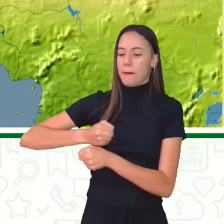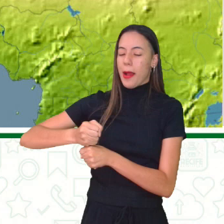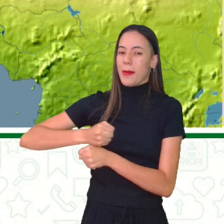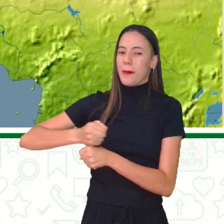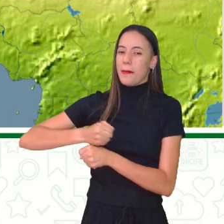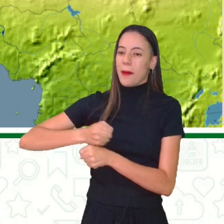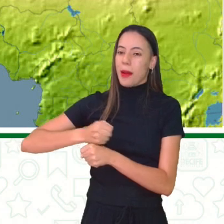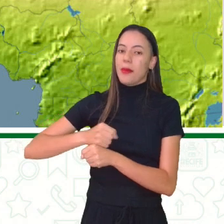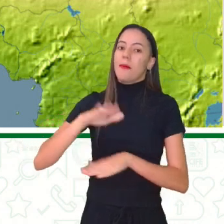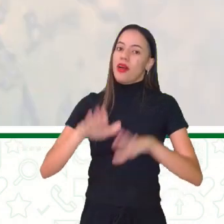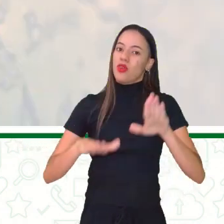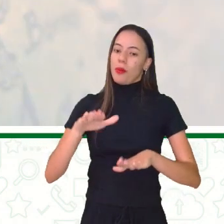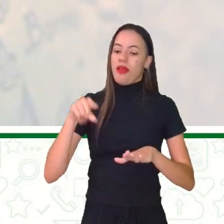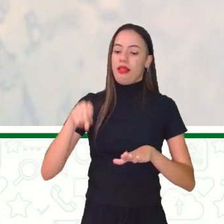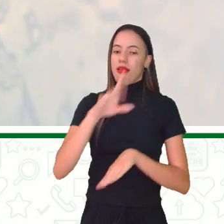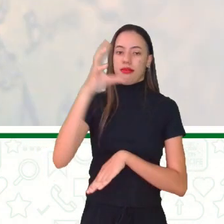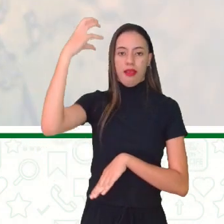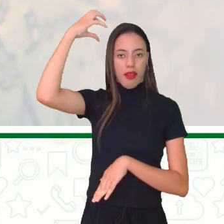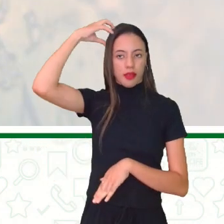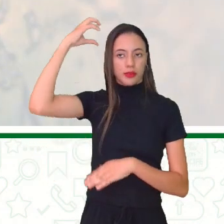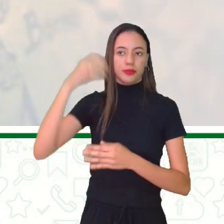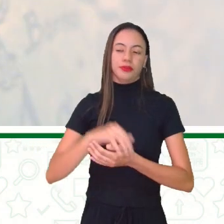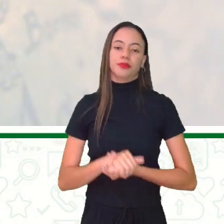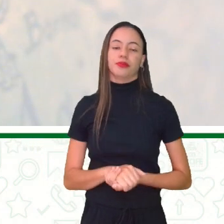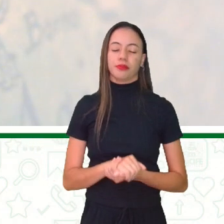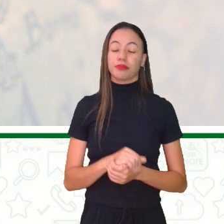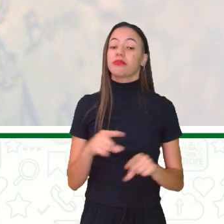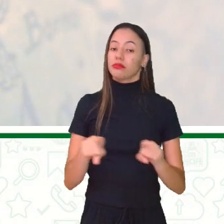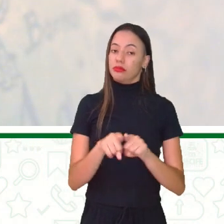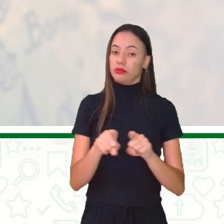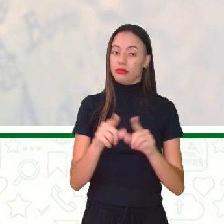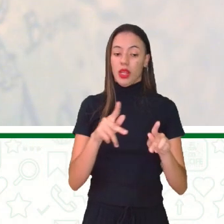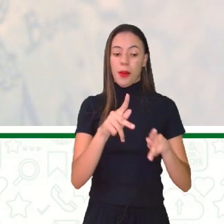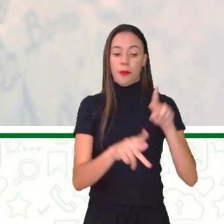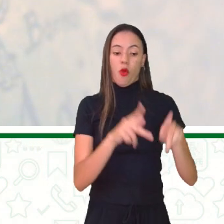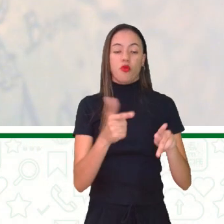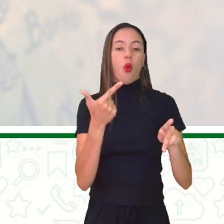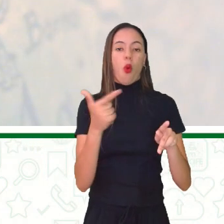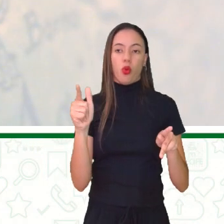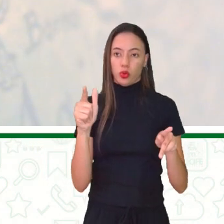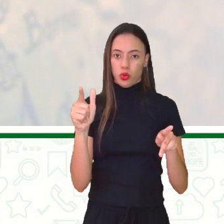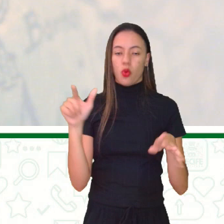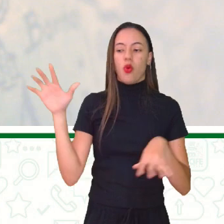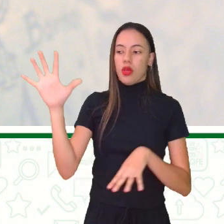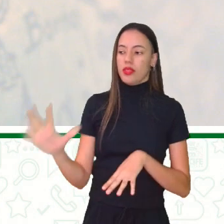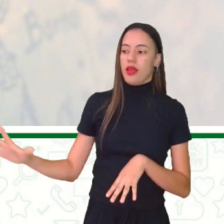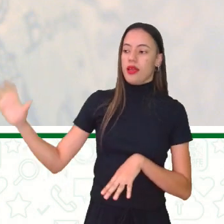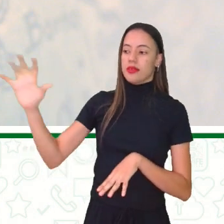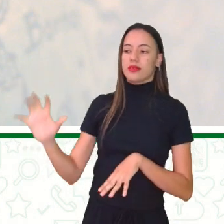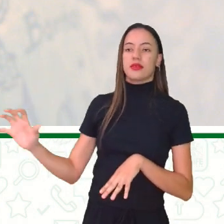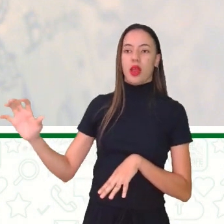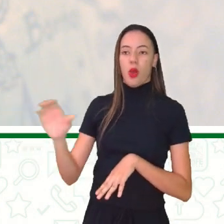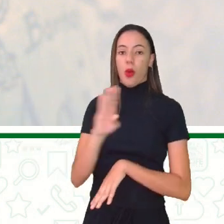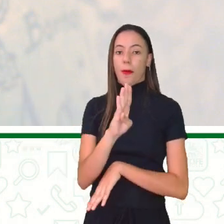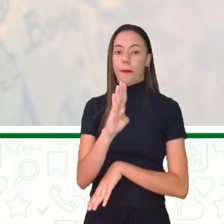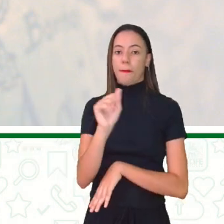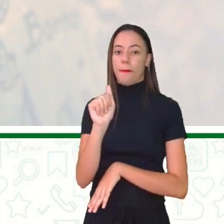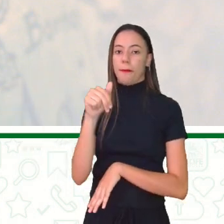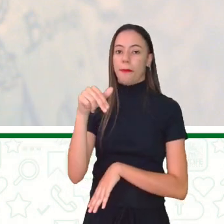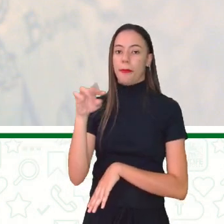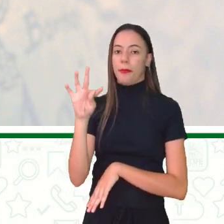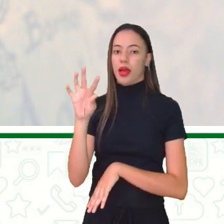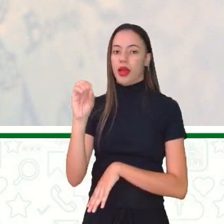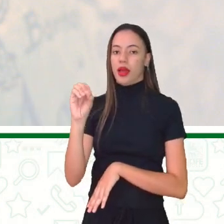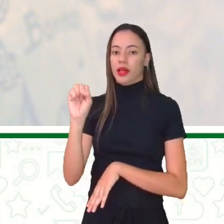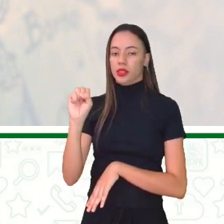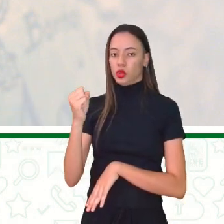menos 230 anos. Outro povo, né, dessa região são os bantos, né, que são originários